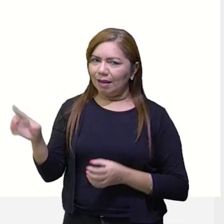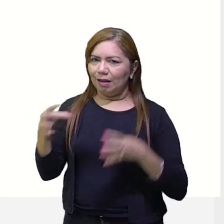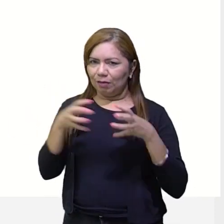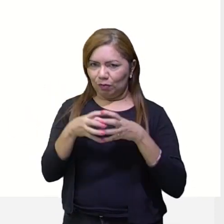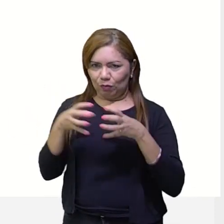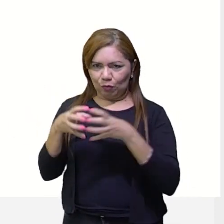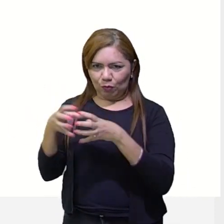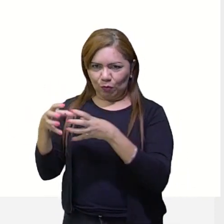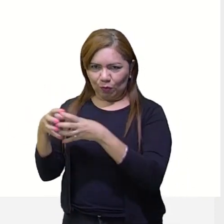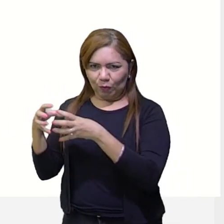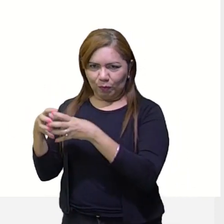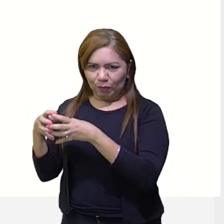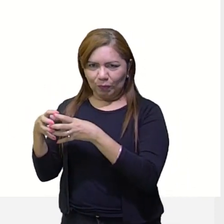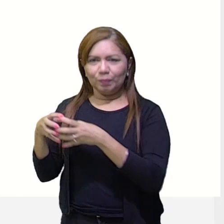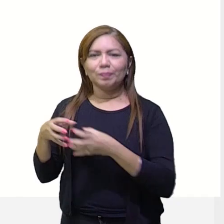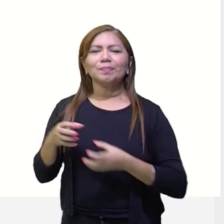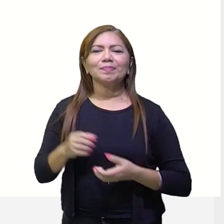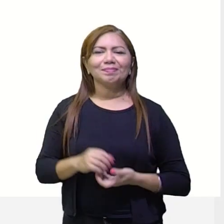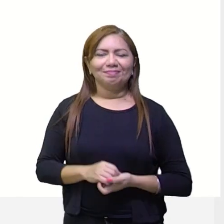certo?